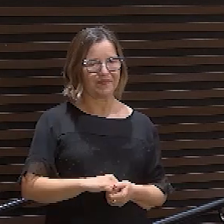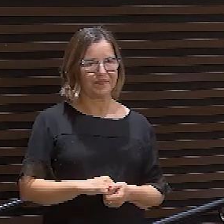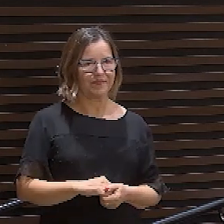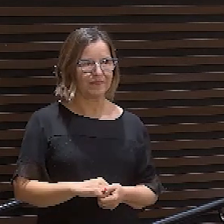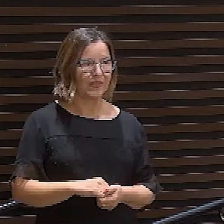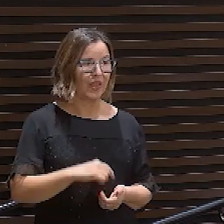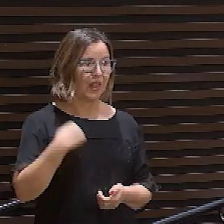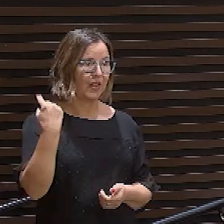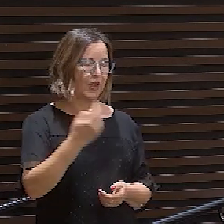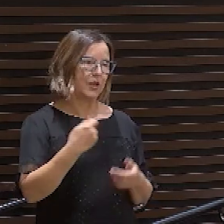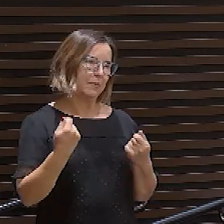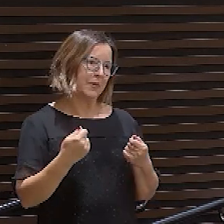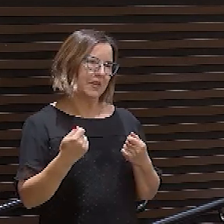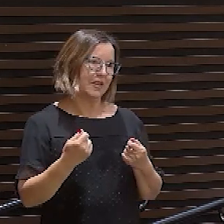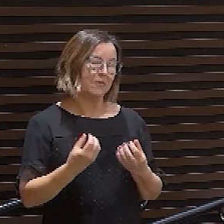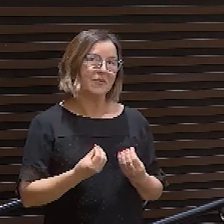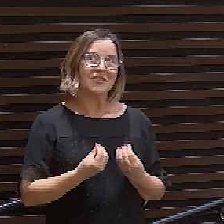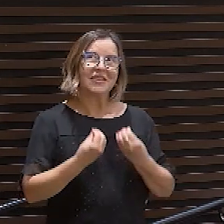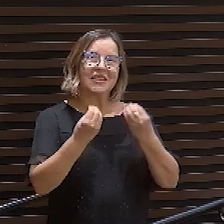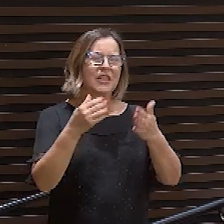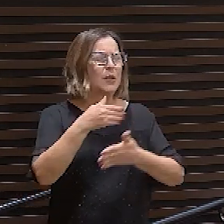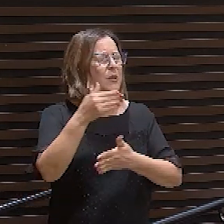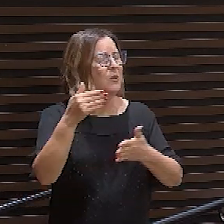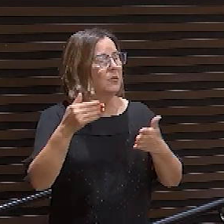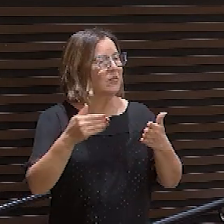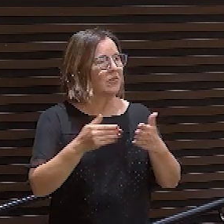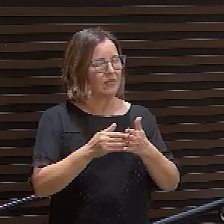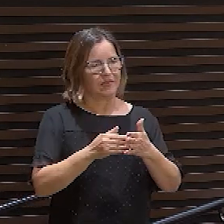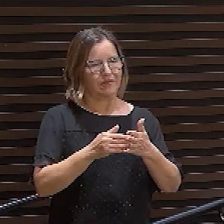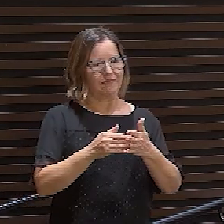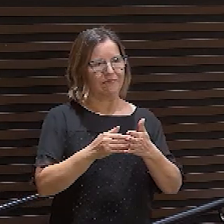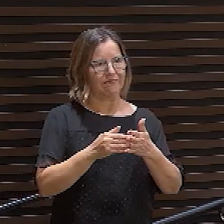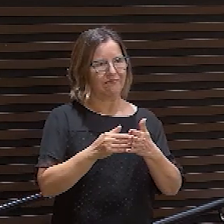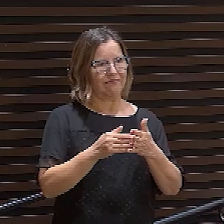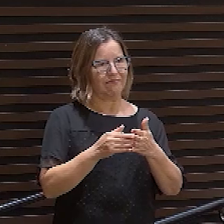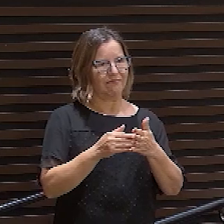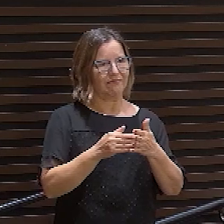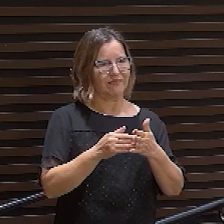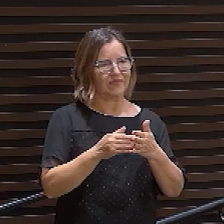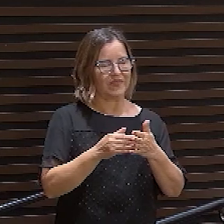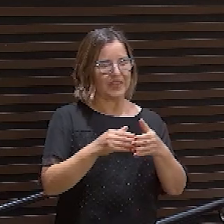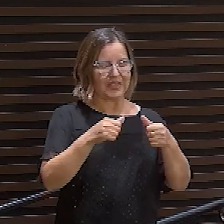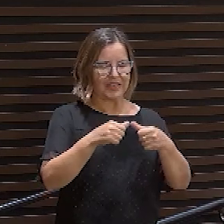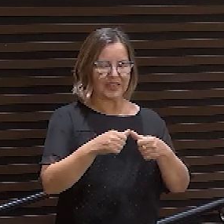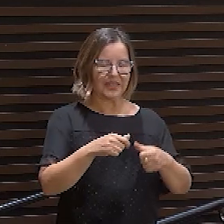Nós precisamos entregar tudo que está debaixo da nossa tenda.